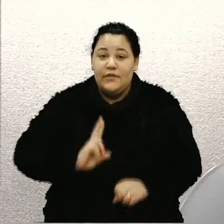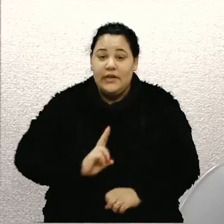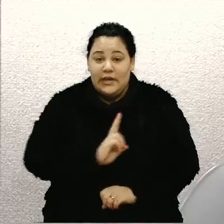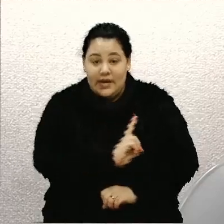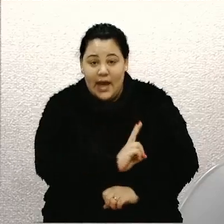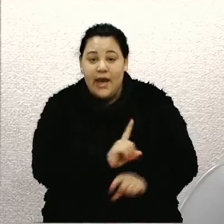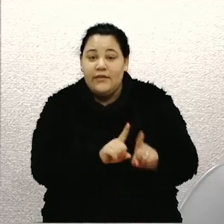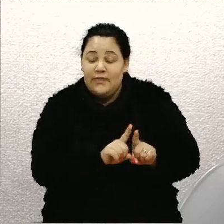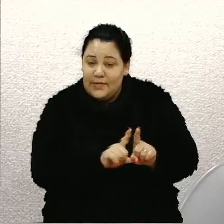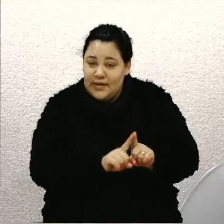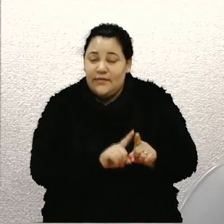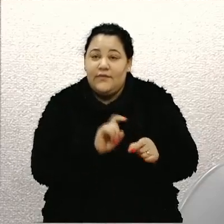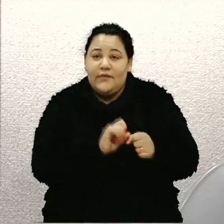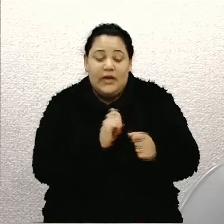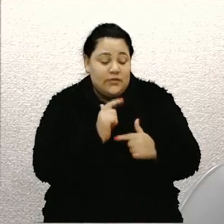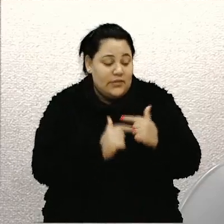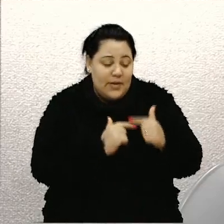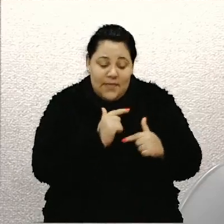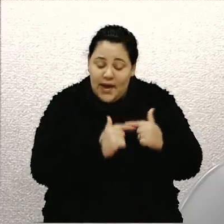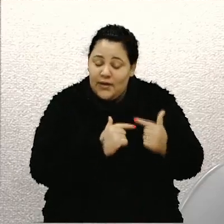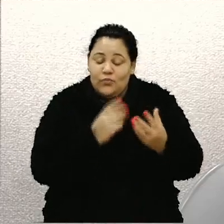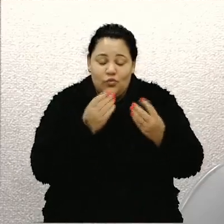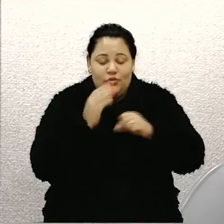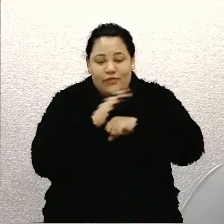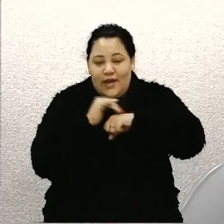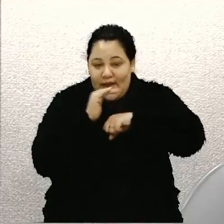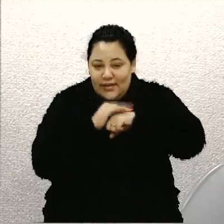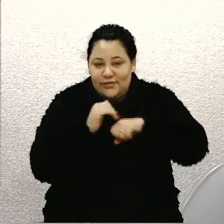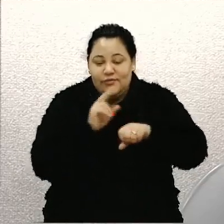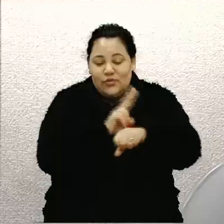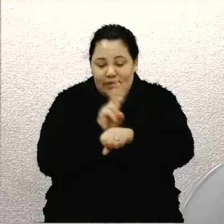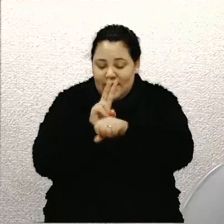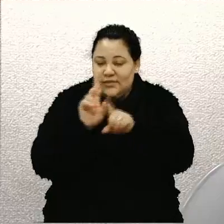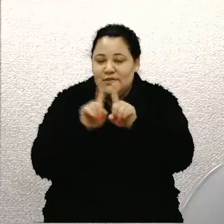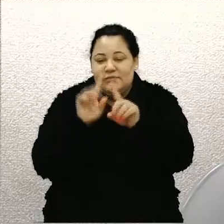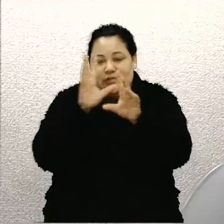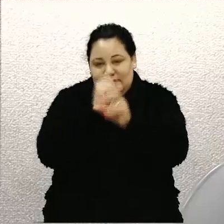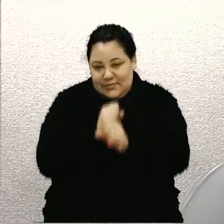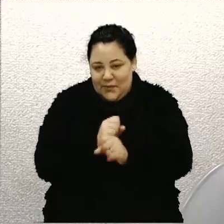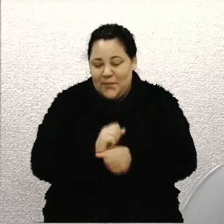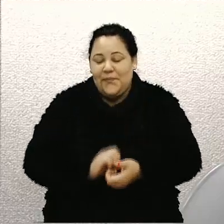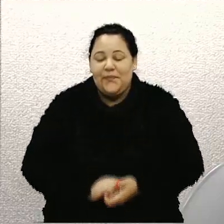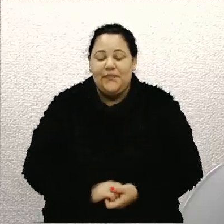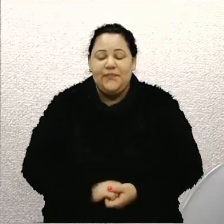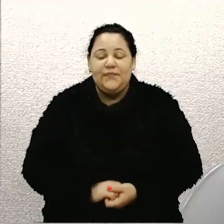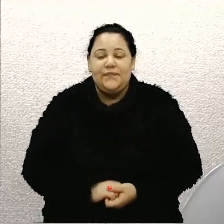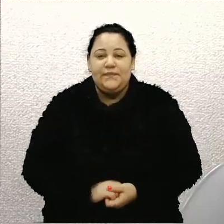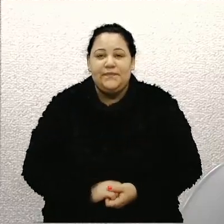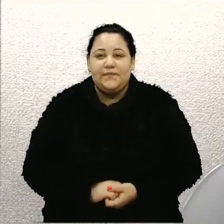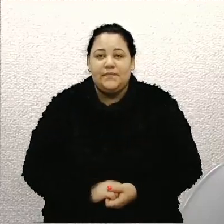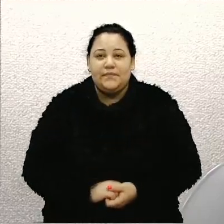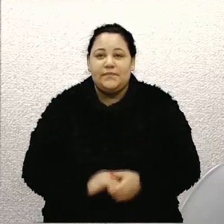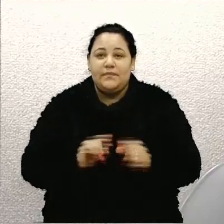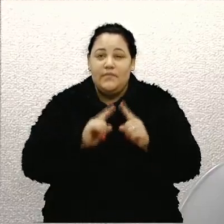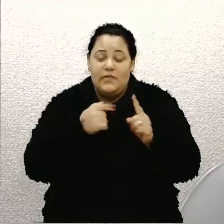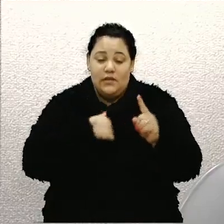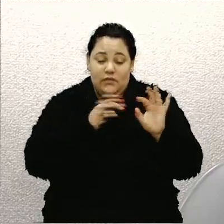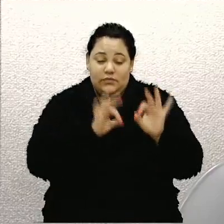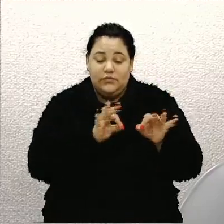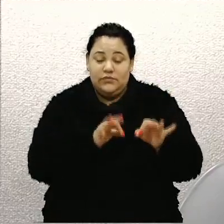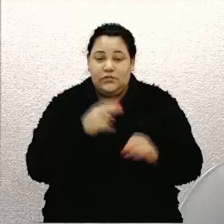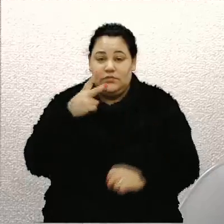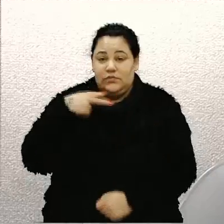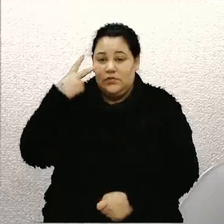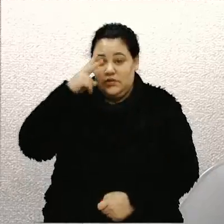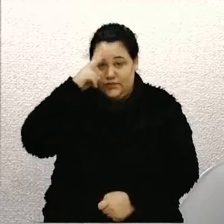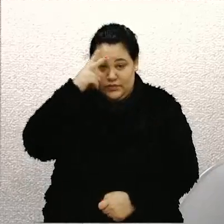trabalho com muito cuidado, com muito carinho aos animais. Mas concordo com o vereador Velocino, eu acho